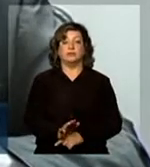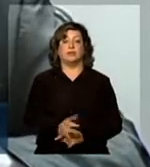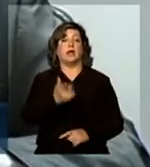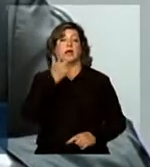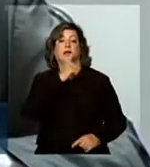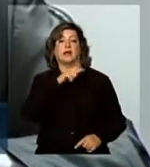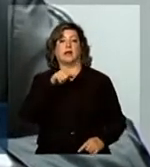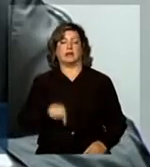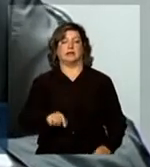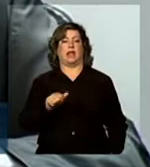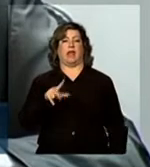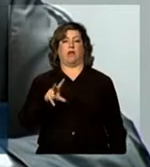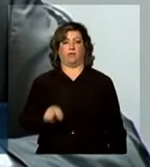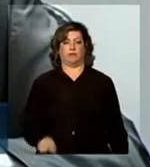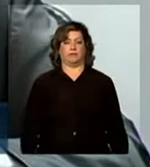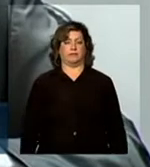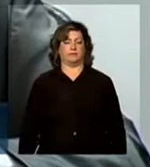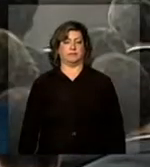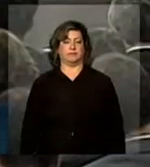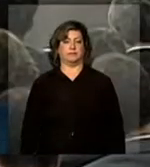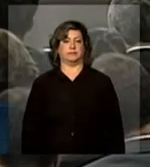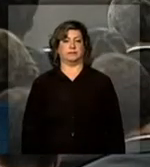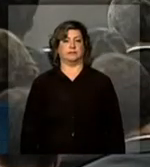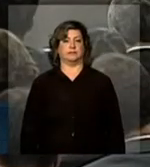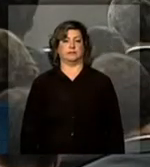atingir esse objetivo.